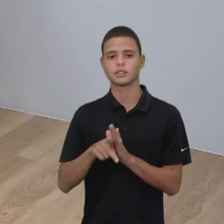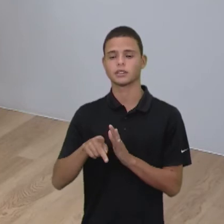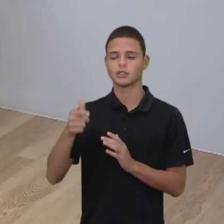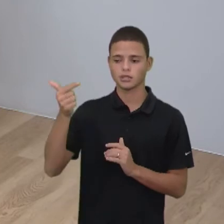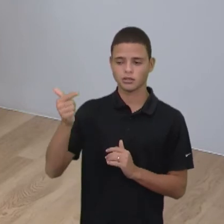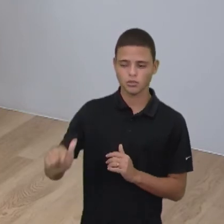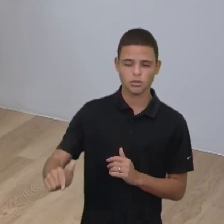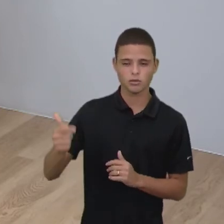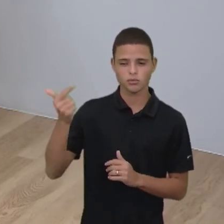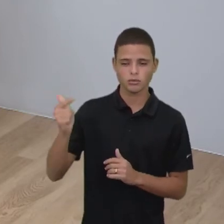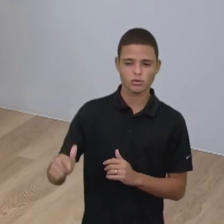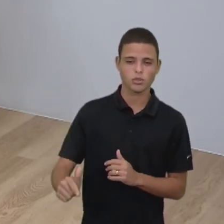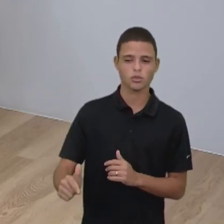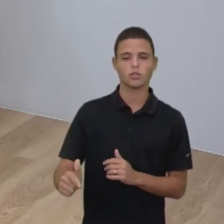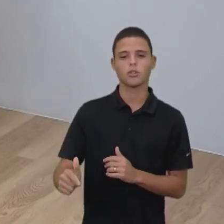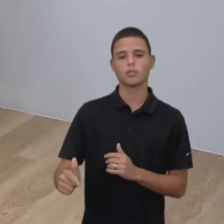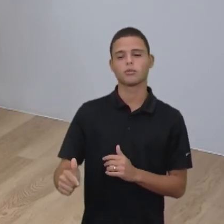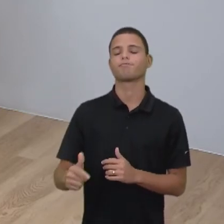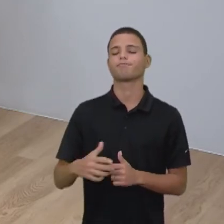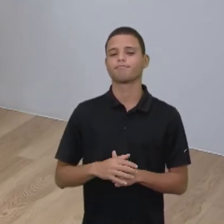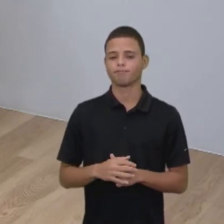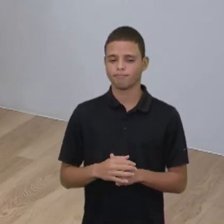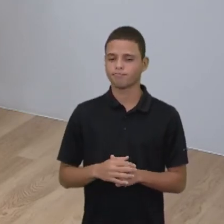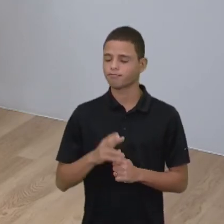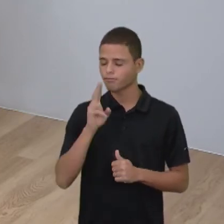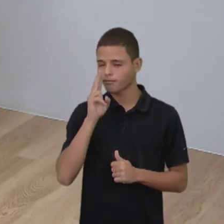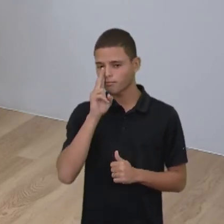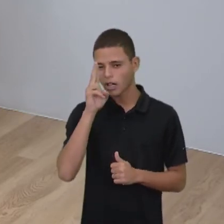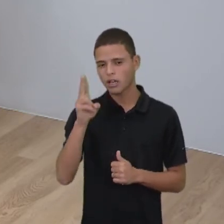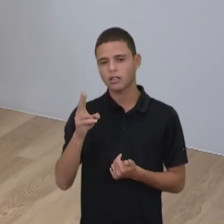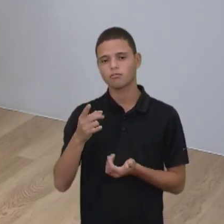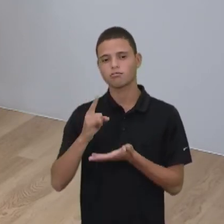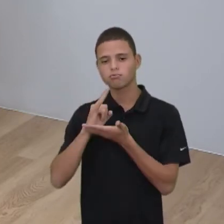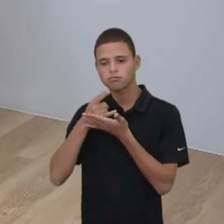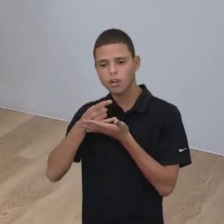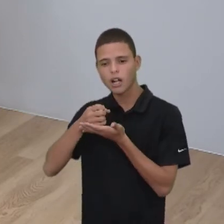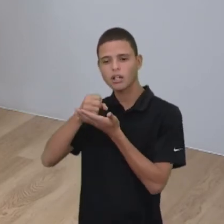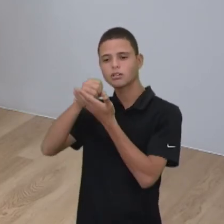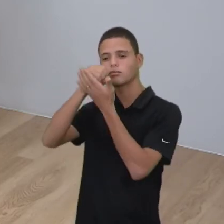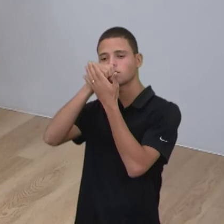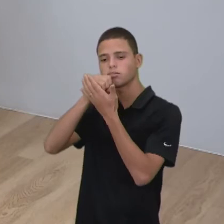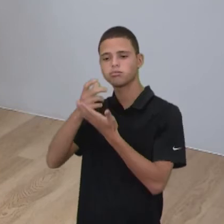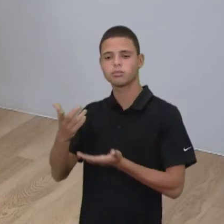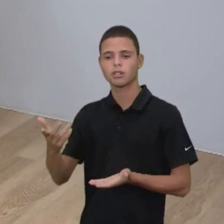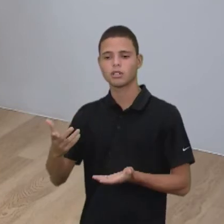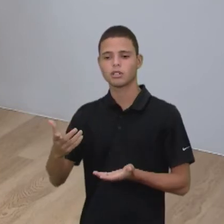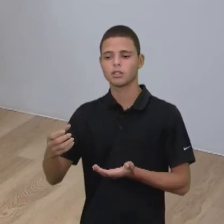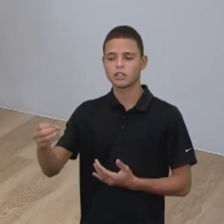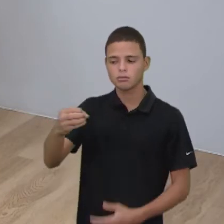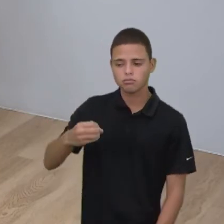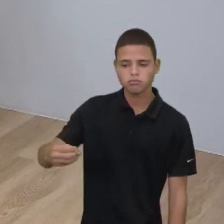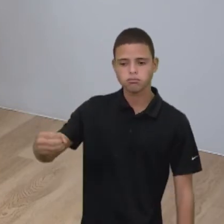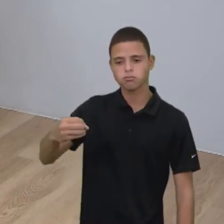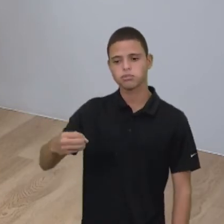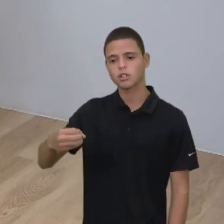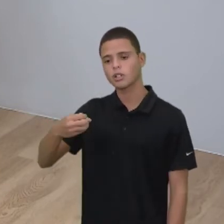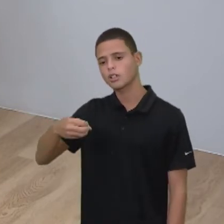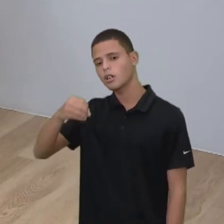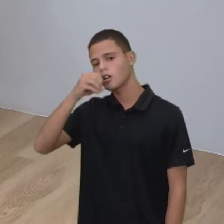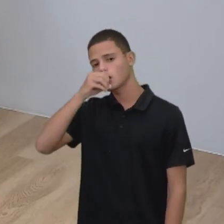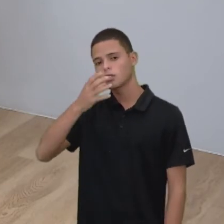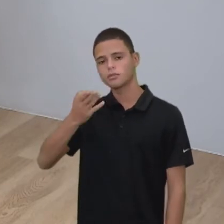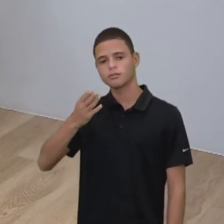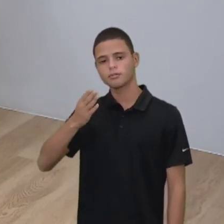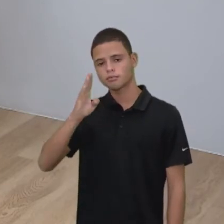né? Muito intensa de álcool. Então, drinks, principalmente